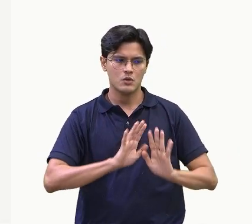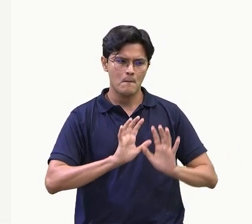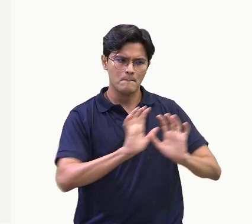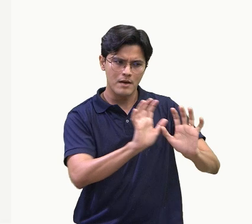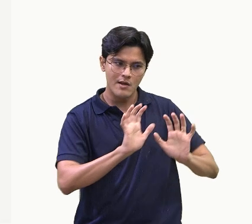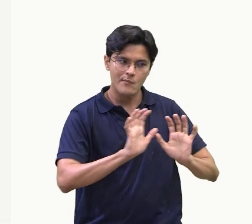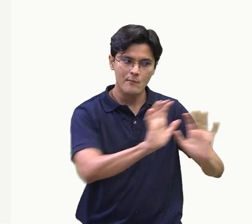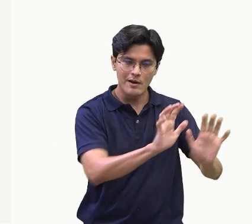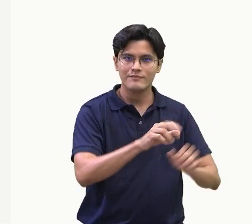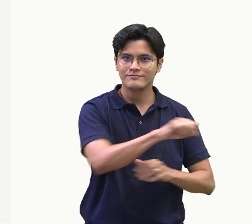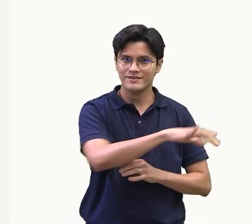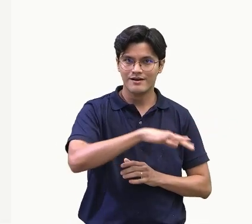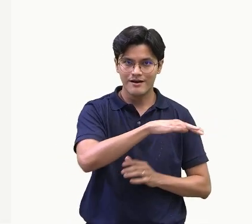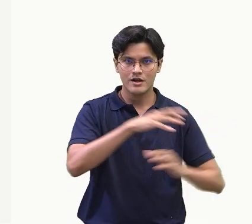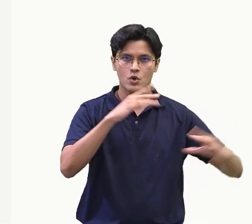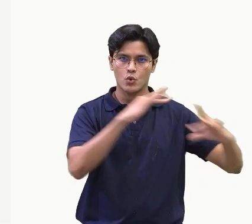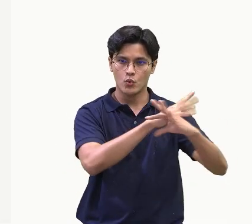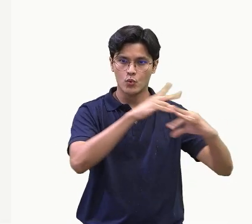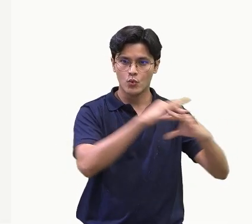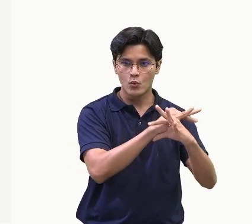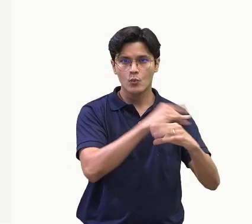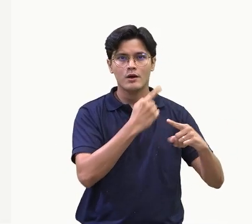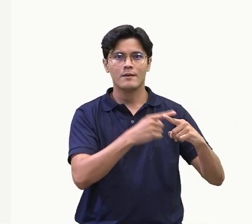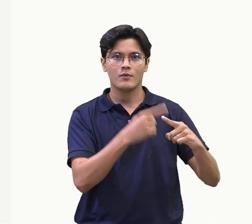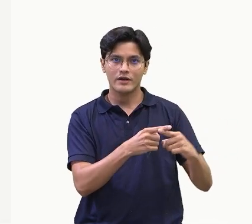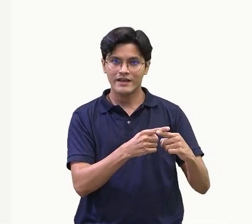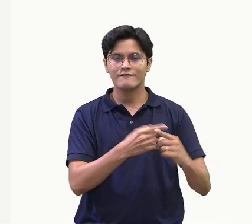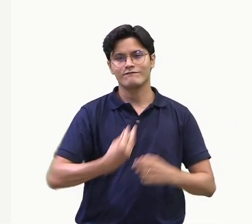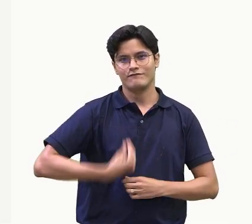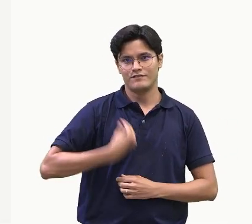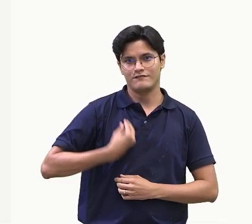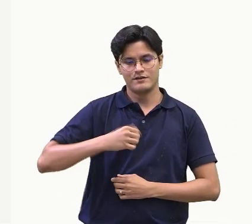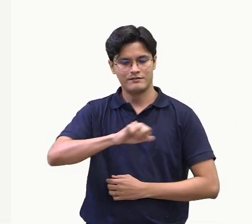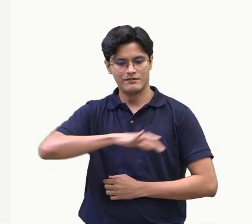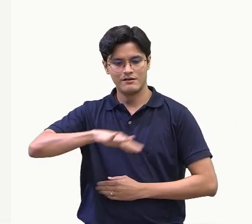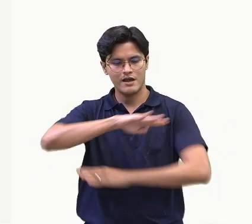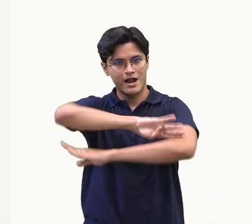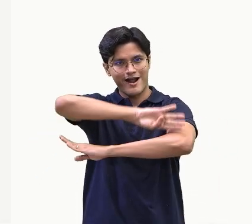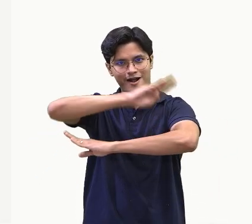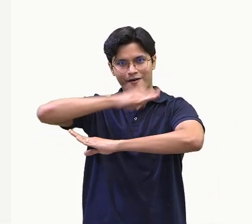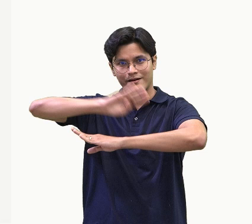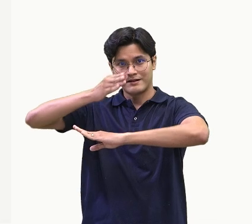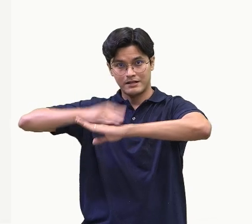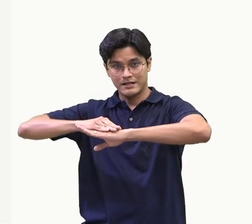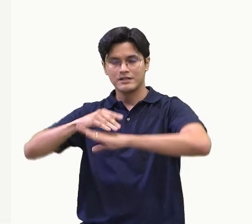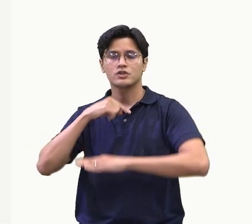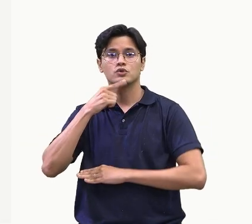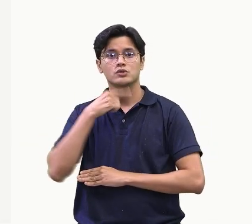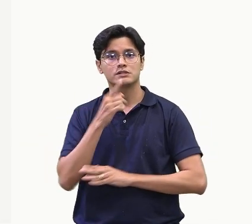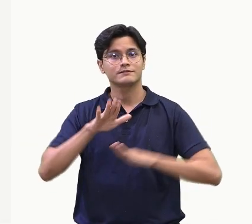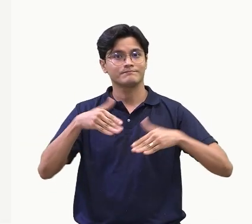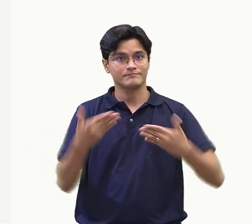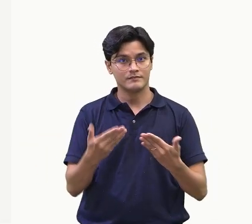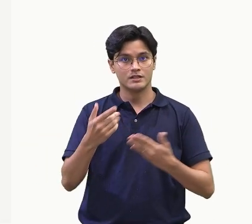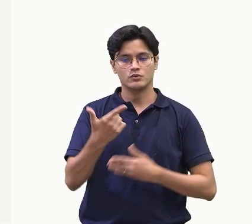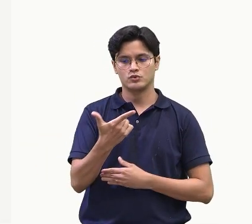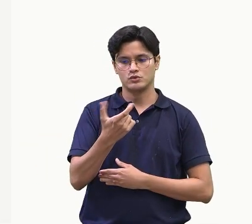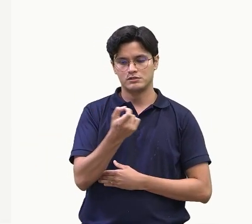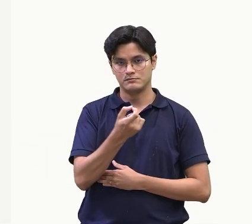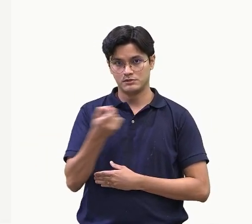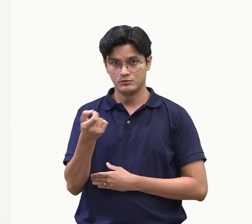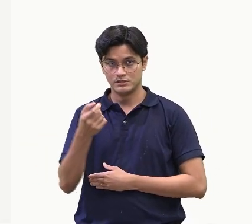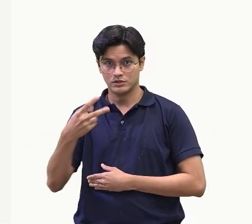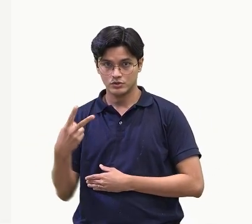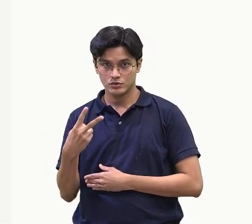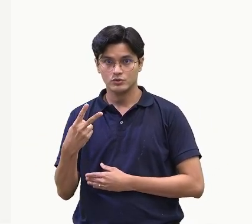sobreviver, de viver na cordilheira. Então, a partir de 2002, a gente verifica que 62%